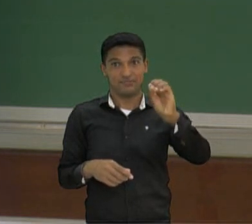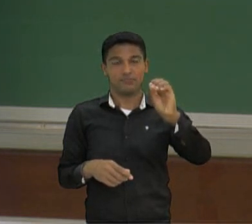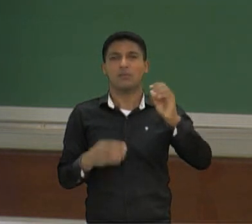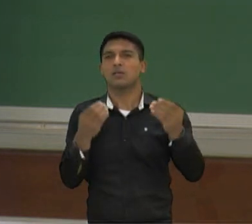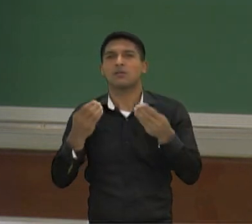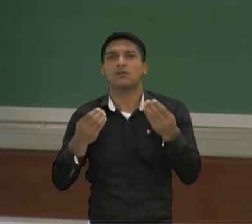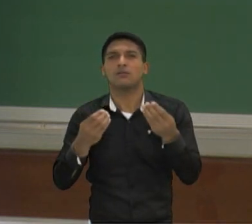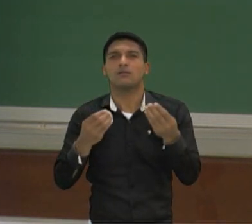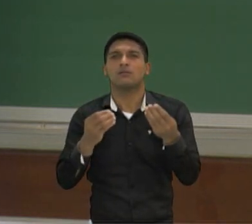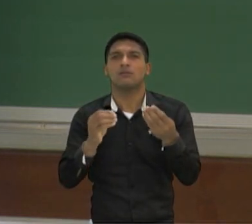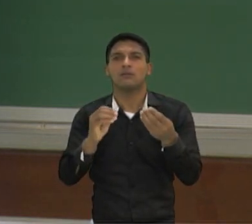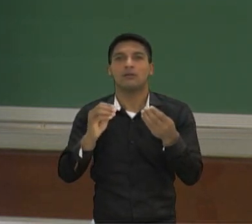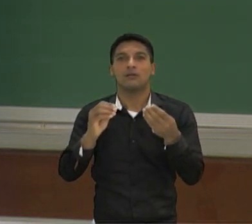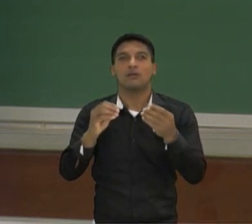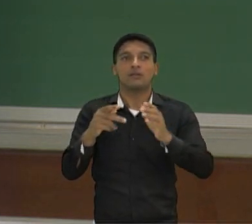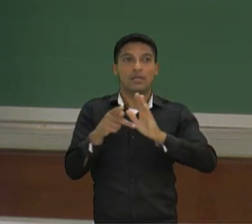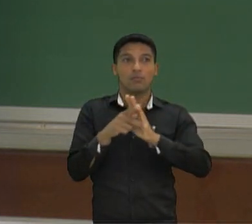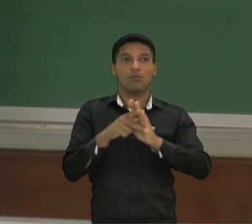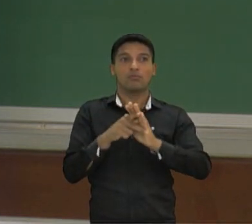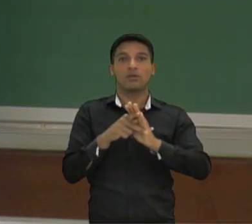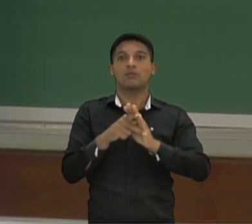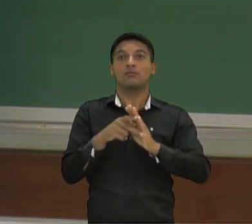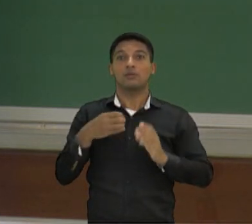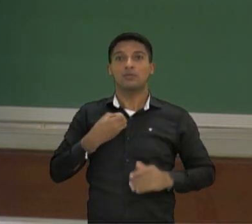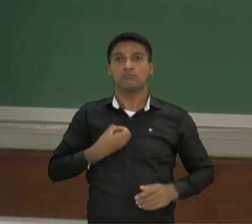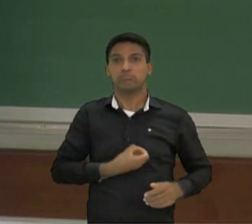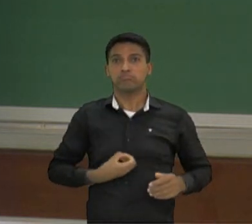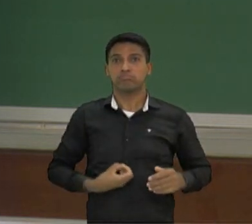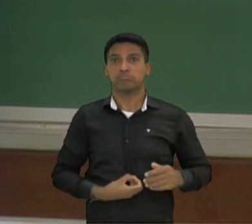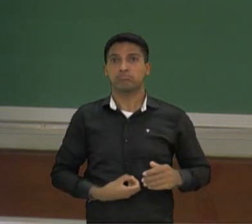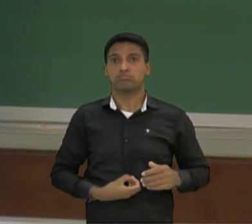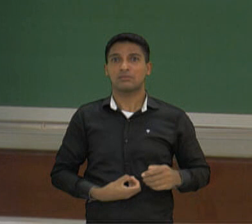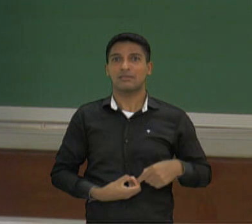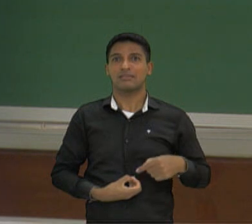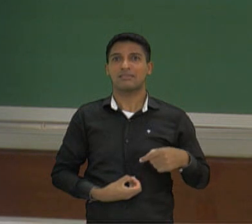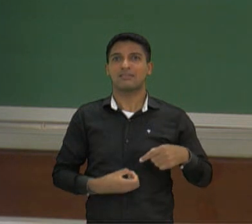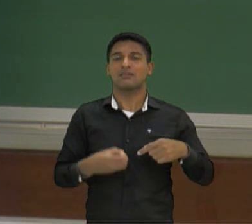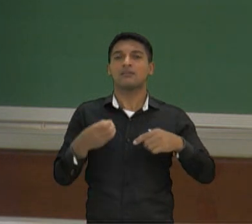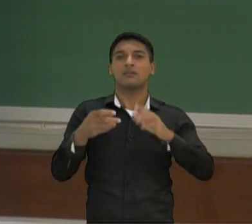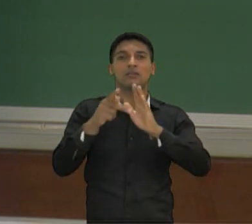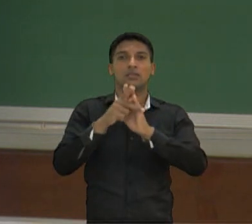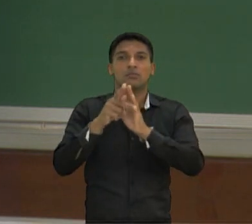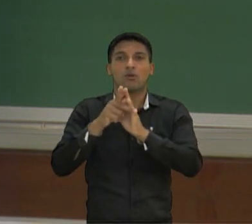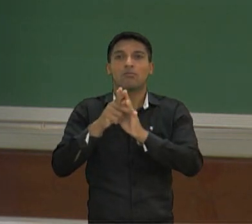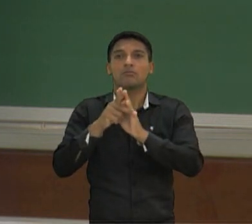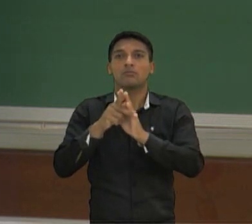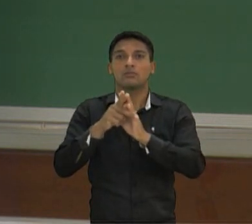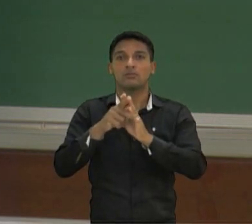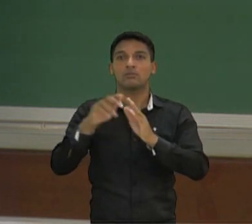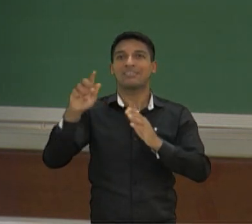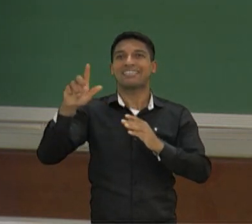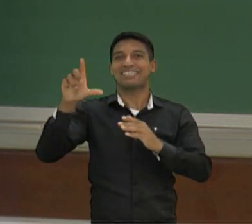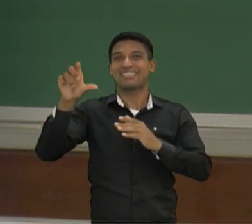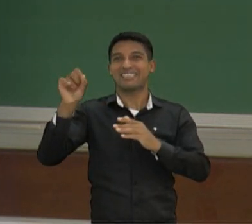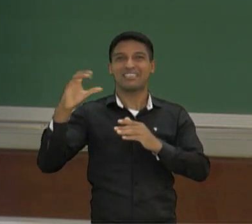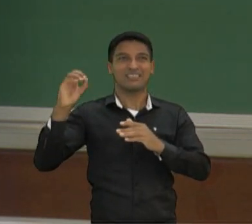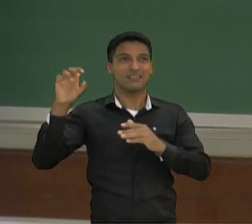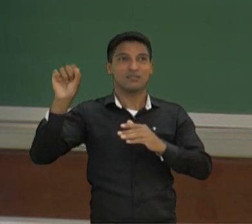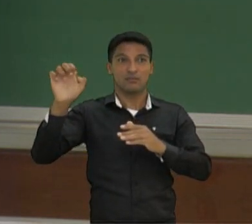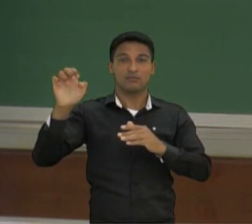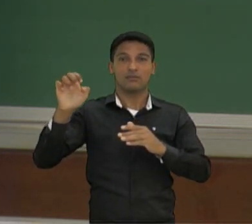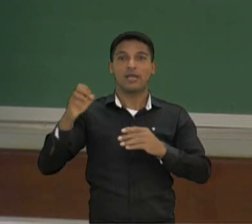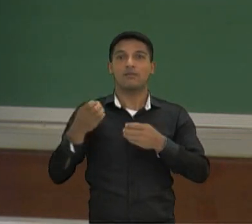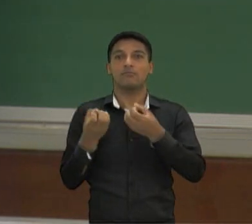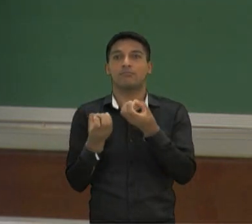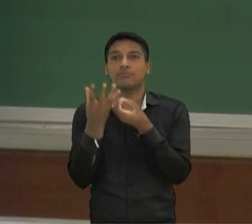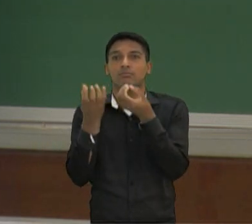da glicose vem pelo sistema digestório. Oxigênio, de onde que ele vem? Sistema respiratório. Tá? E o que vai acontecer? Eu